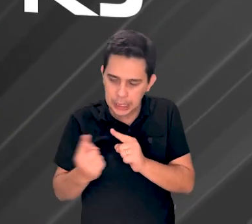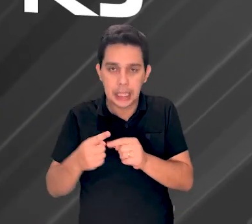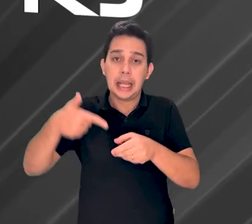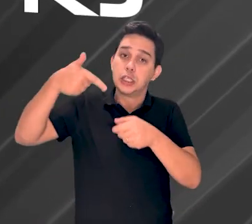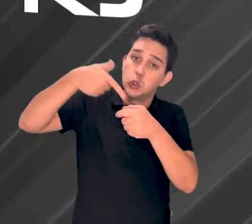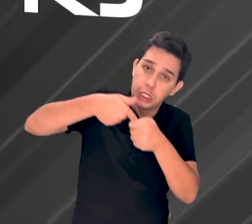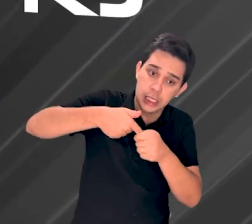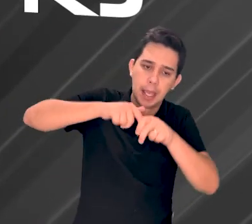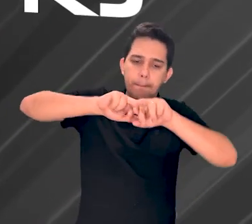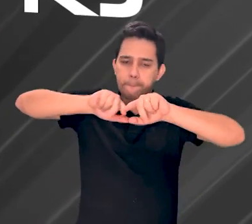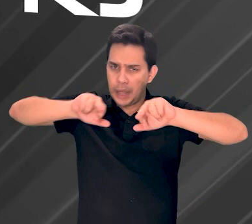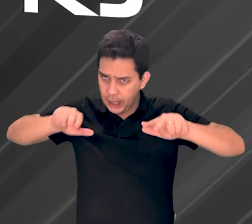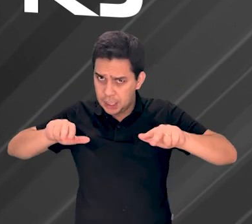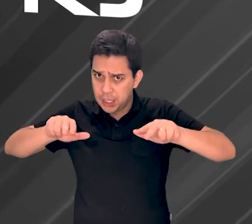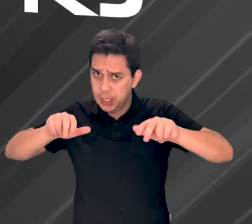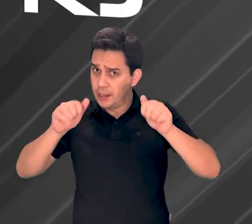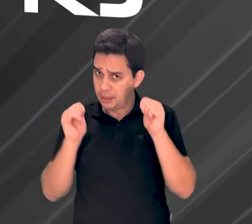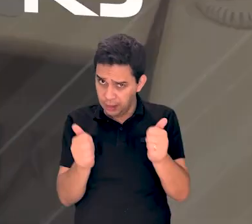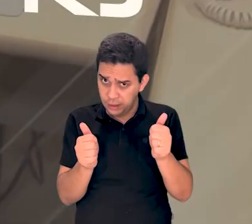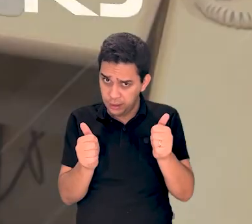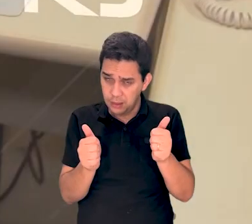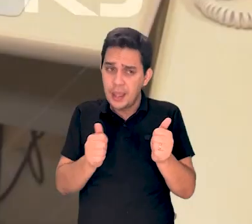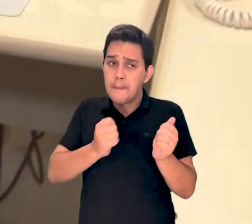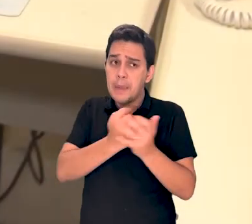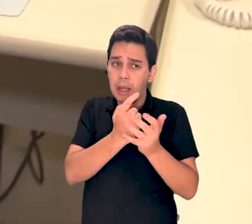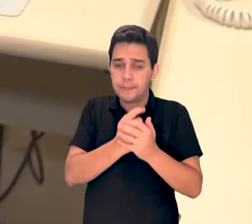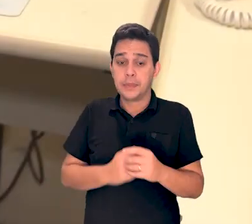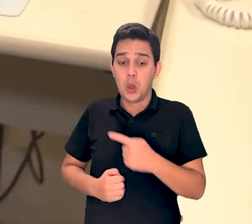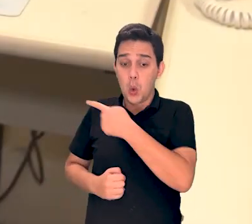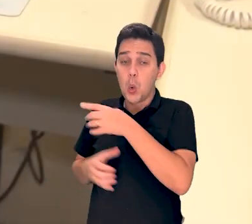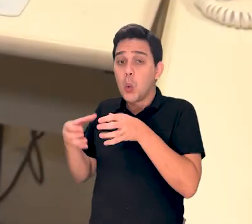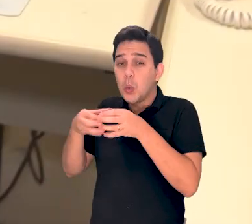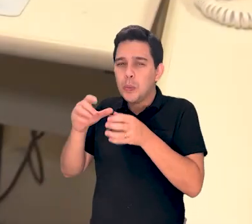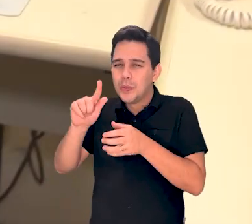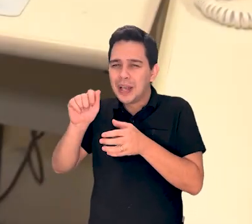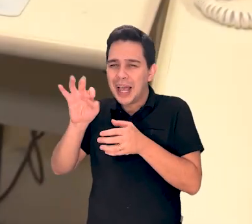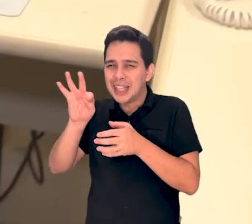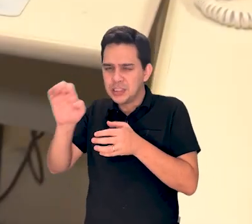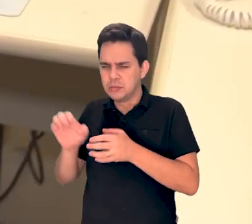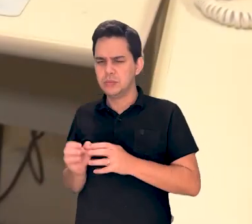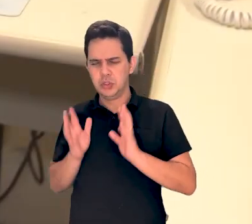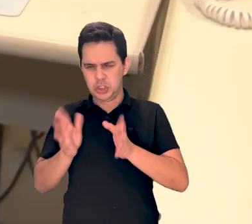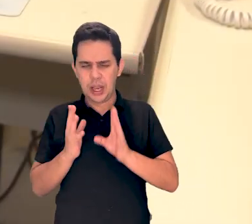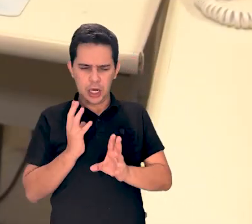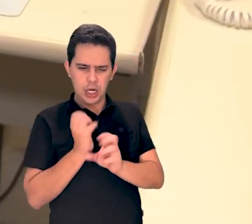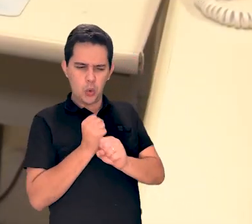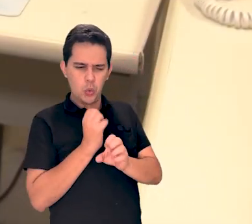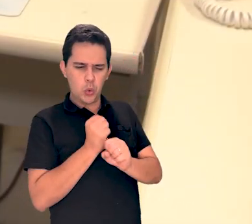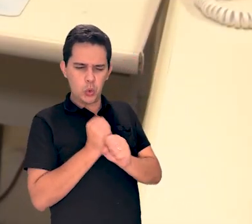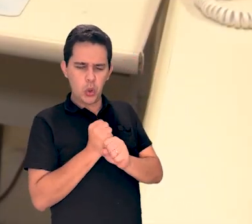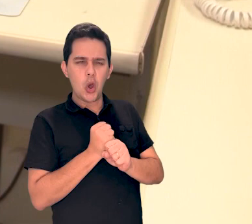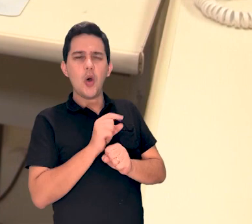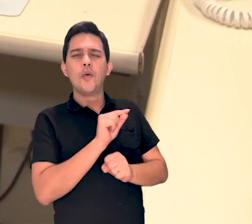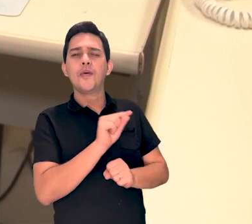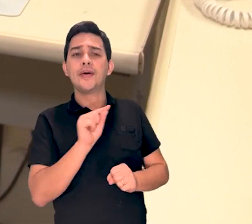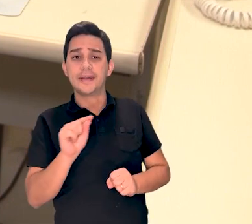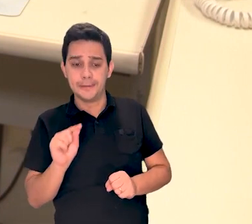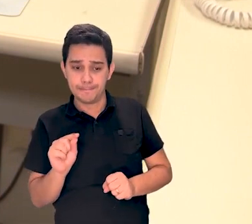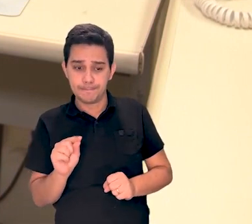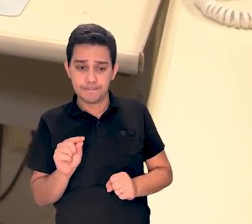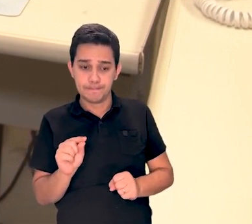gato que o nosso grupo de apoio técnico né fez um cálculo e concluiu que